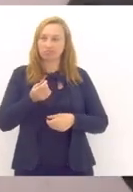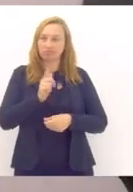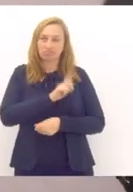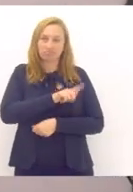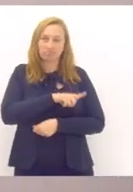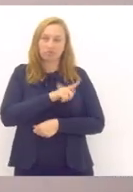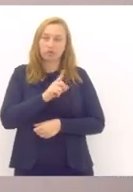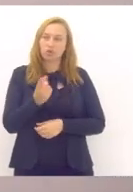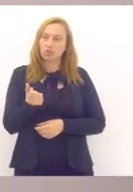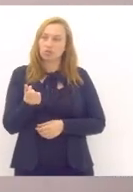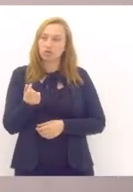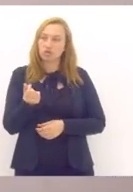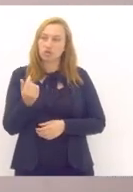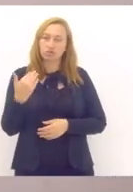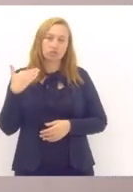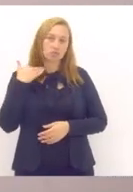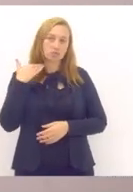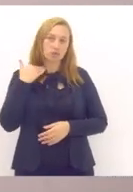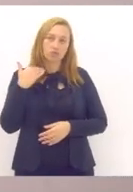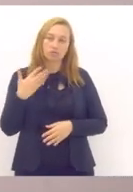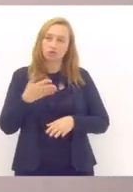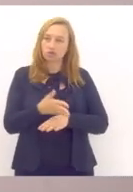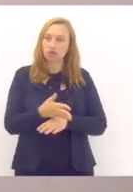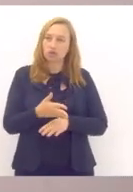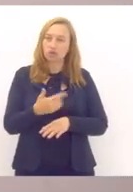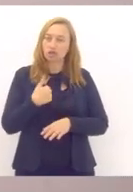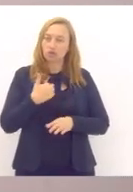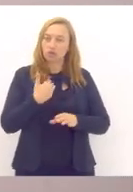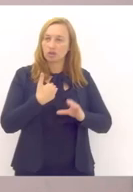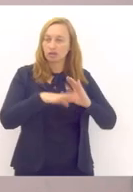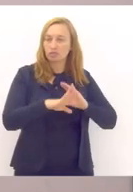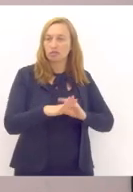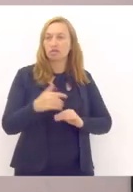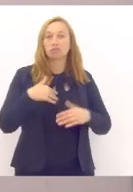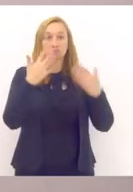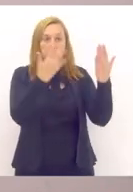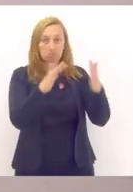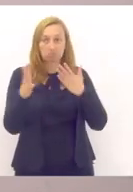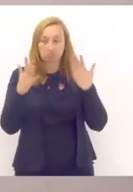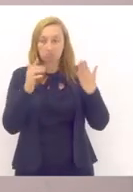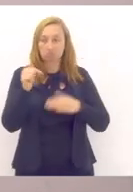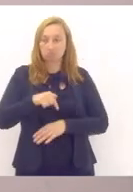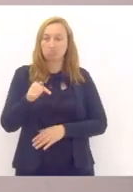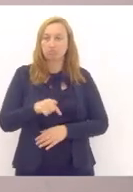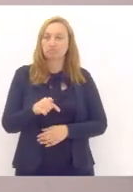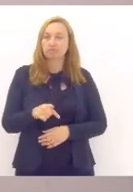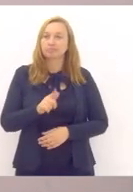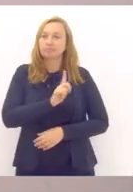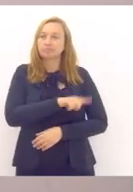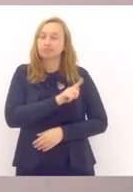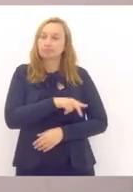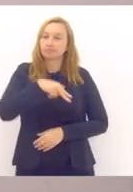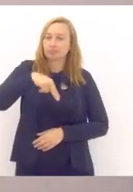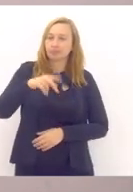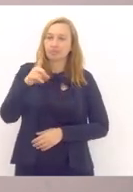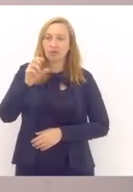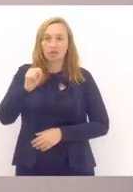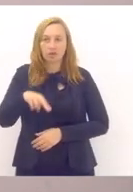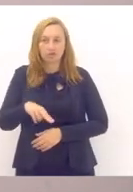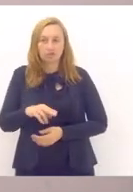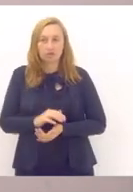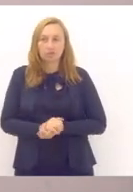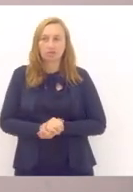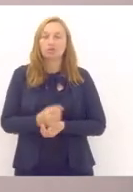caiu na conta imediatamente. Isso aí, eu até deixo eu elogiar aqui. Isso foi feito na gestão do Nelson.